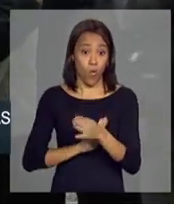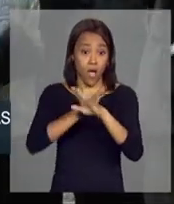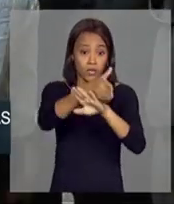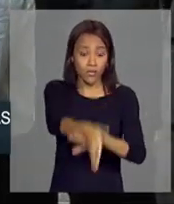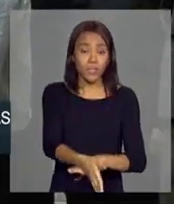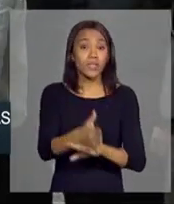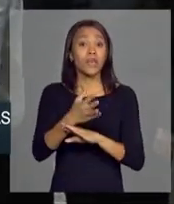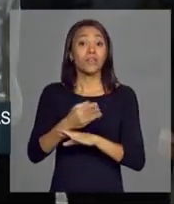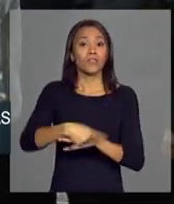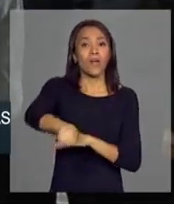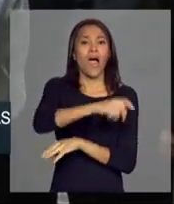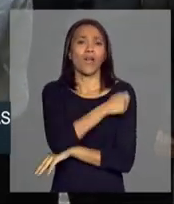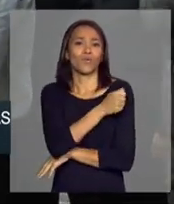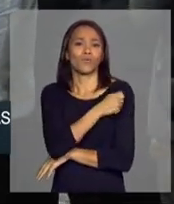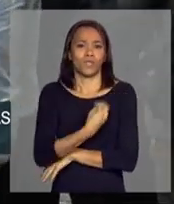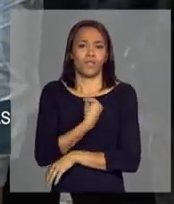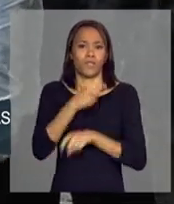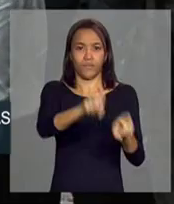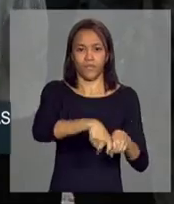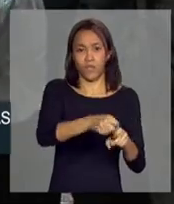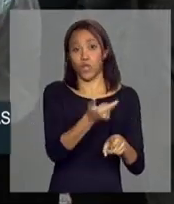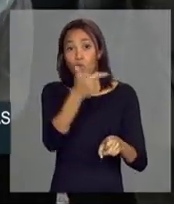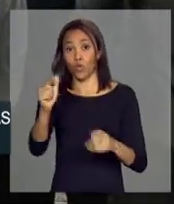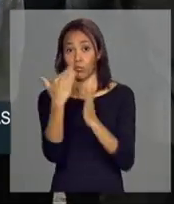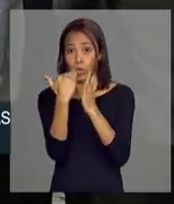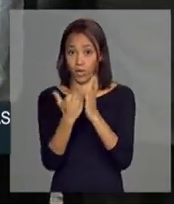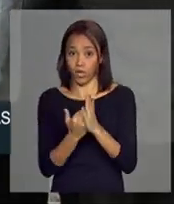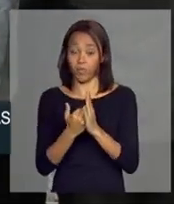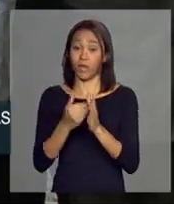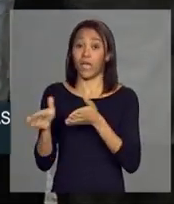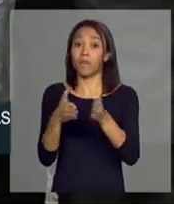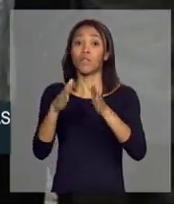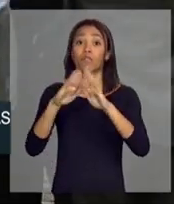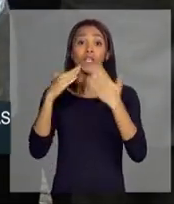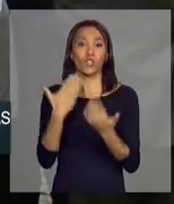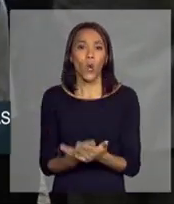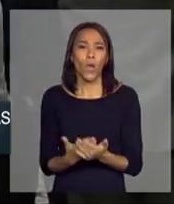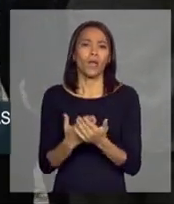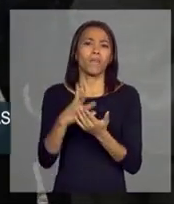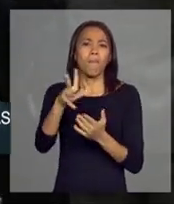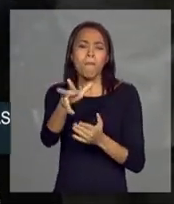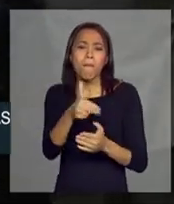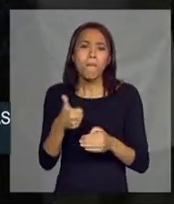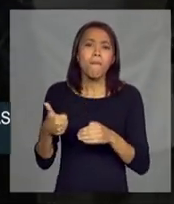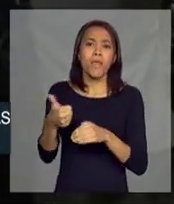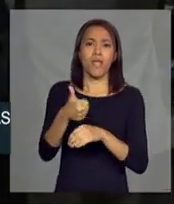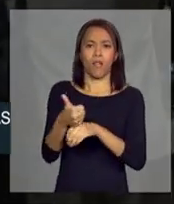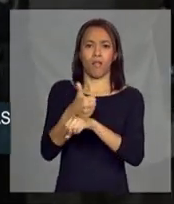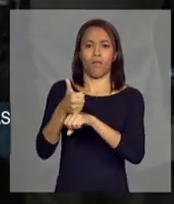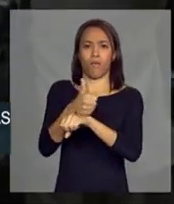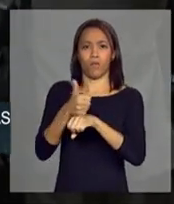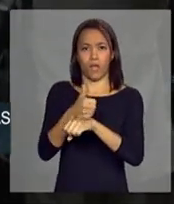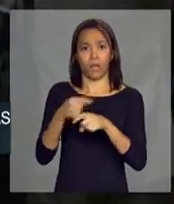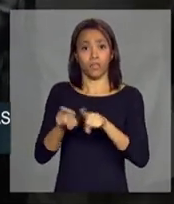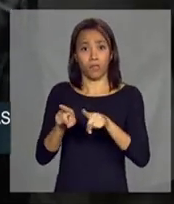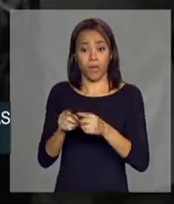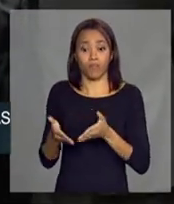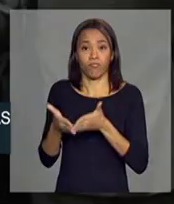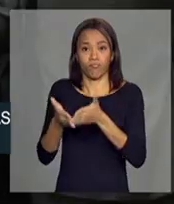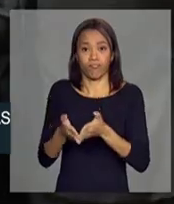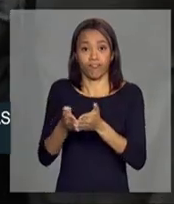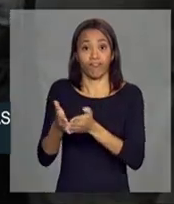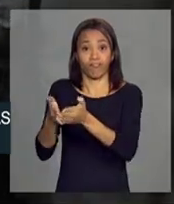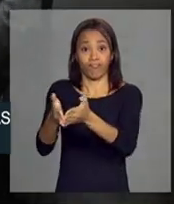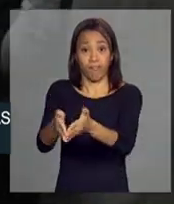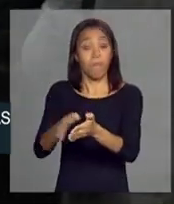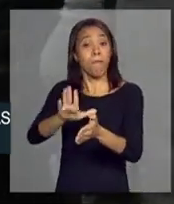áreas rurais enquanto o caminho da escola visa renovar e padronizar a frota de veículos e embarcações assegurando